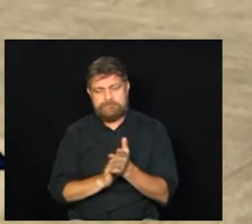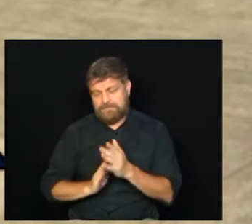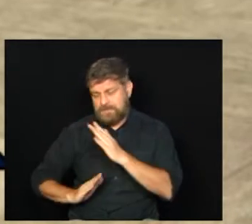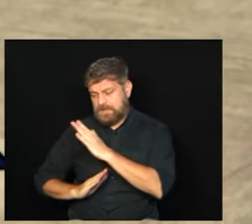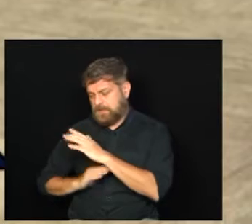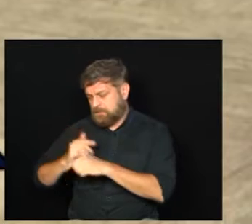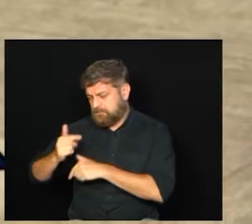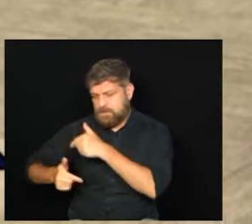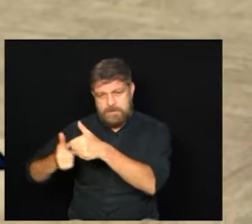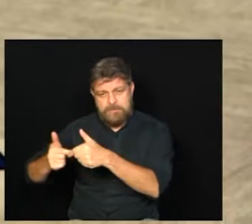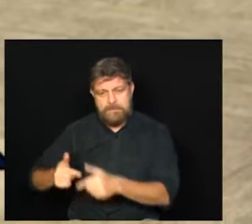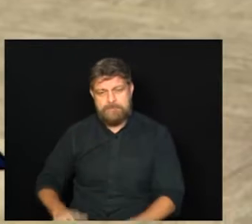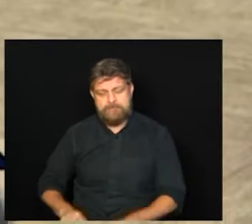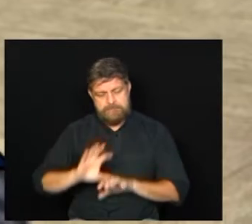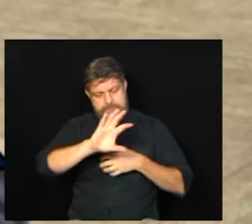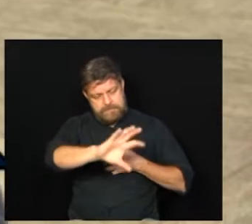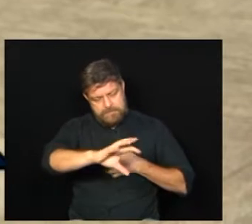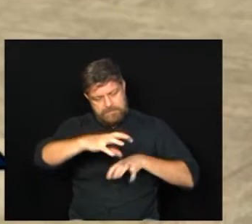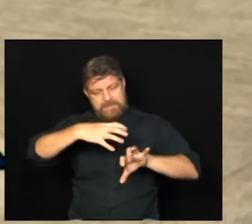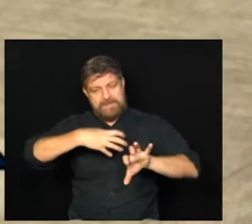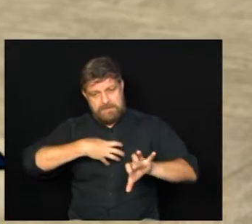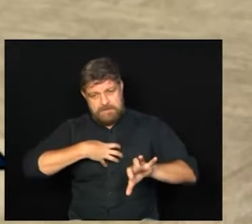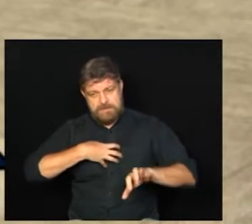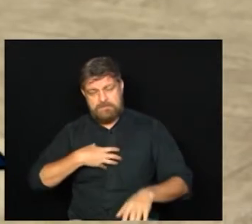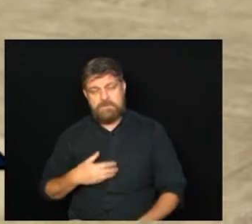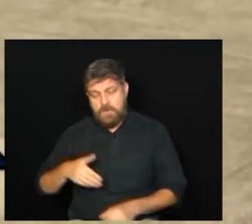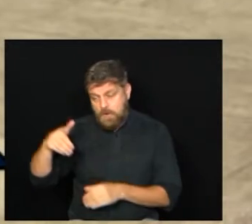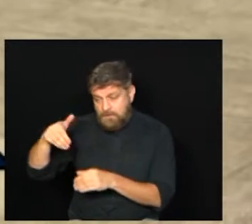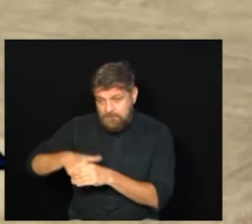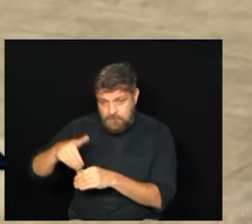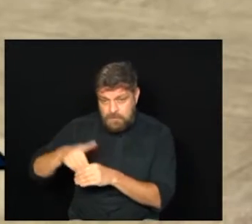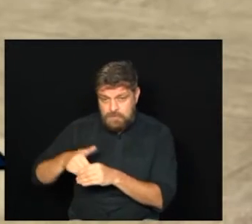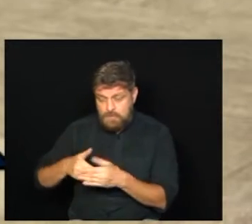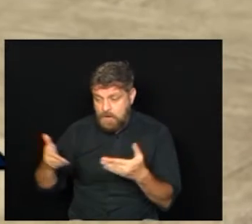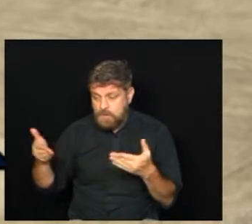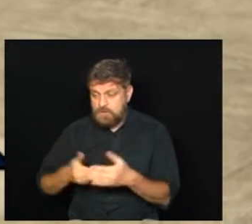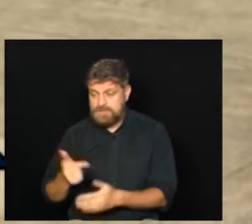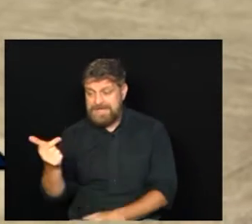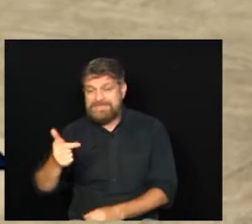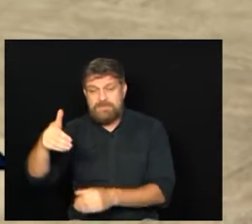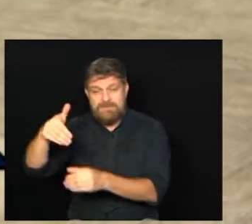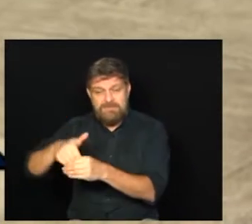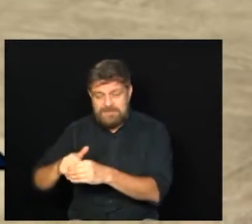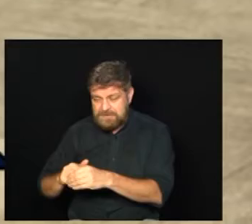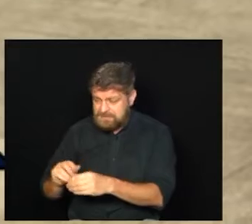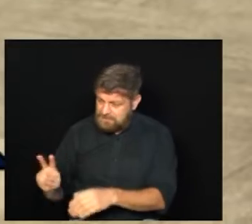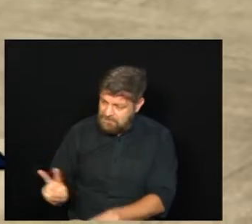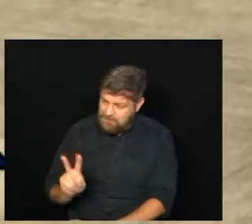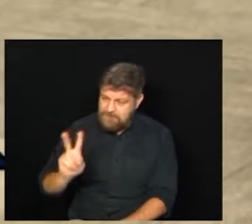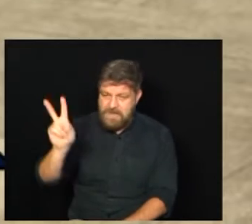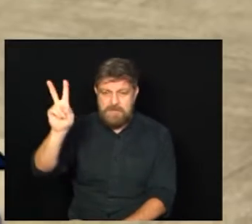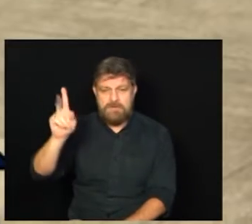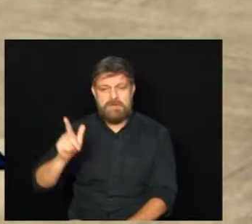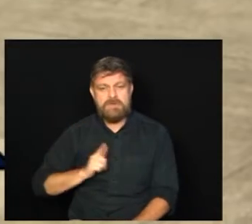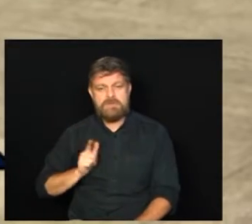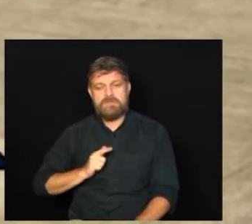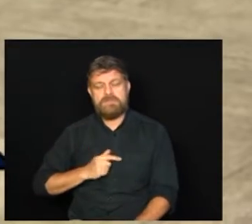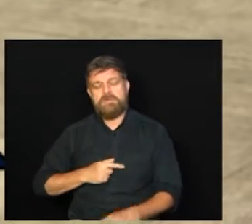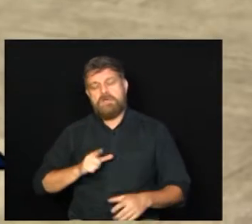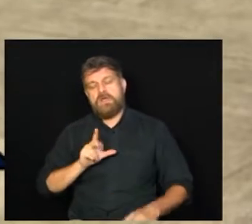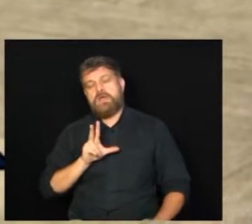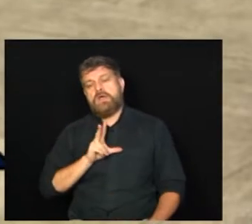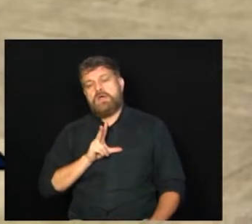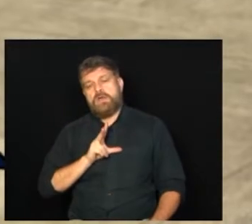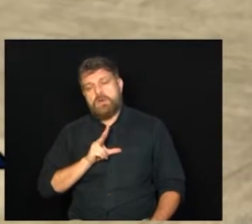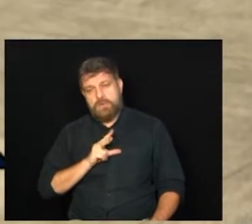Câmara, porque foi sensível a esse projeto, voltou à legalidade e hoje está votando mérito. Eu acho que é de extrema importância, isso vai trazer aí um alento para a